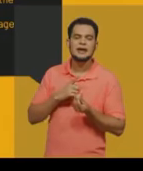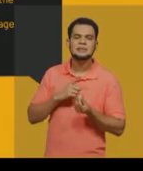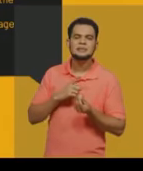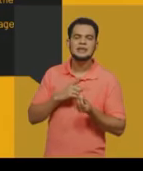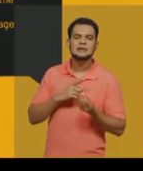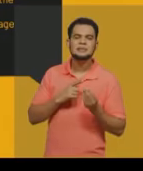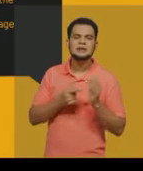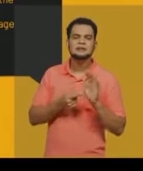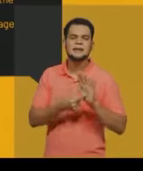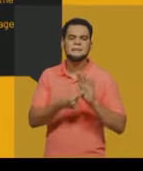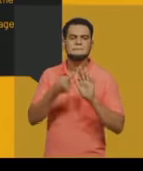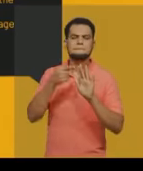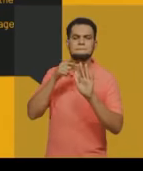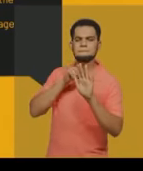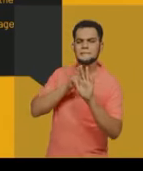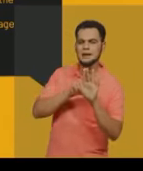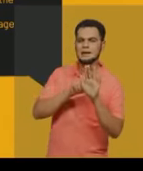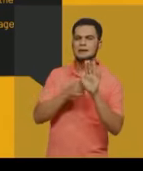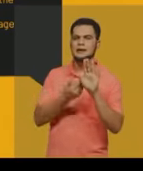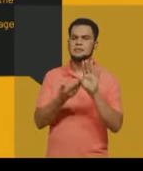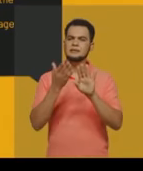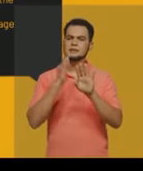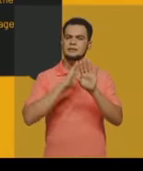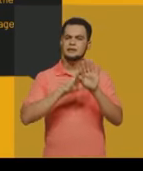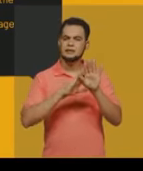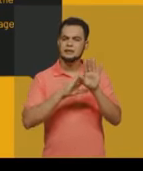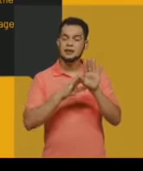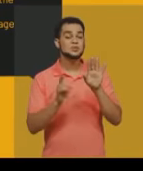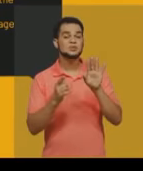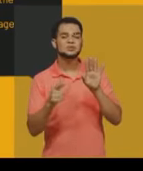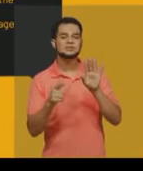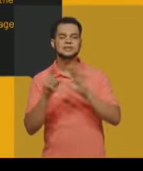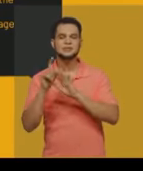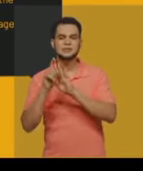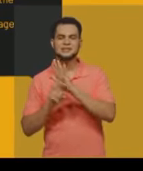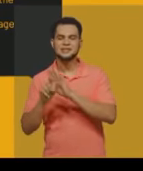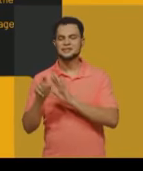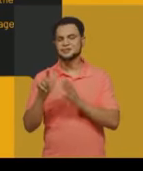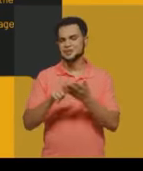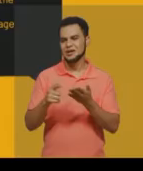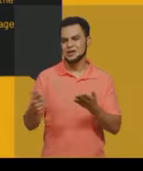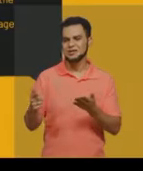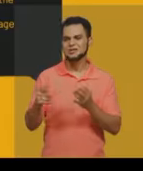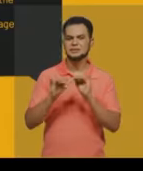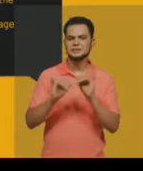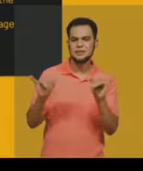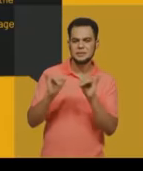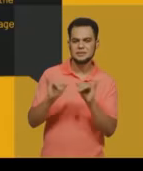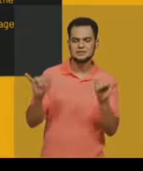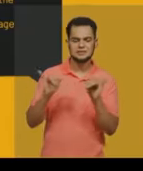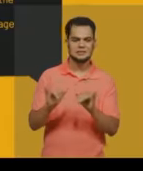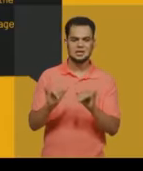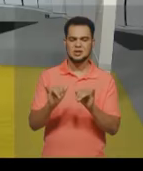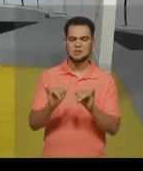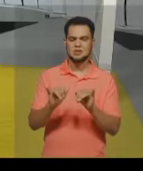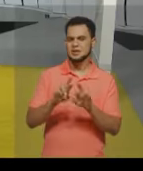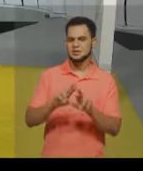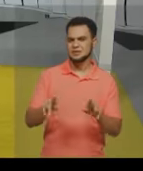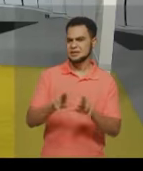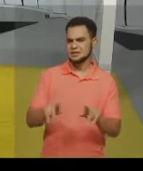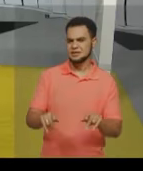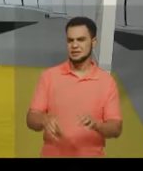de linguagem, metáfora, que não há num outro texto jornalístico, que é aquela linguagem mais de informação.